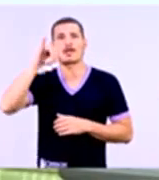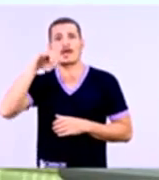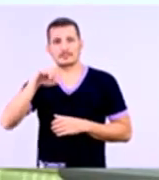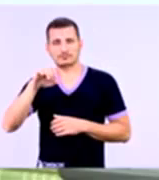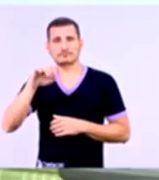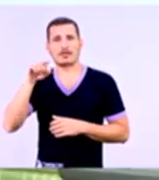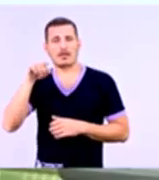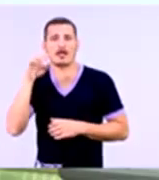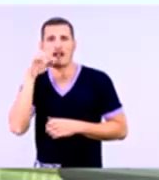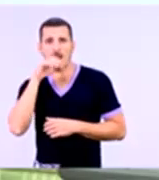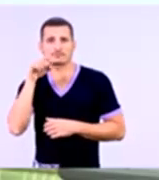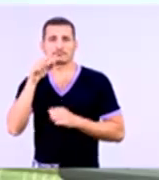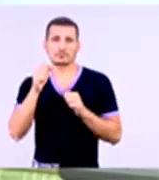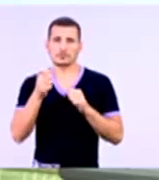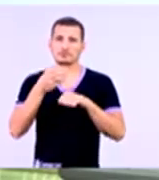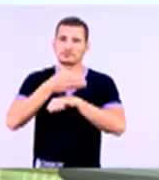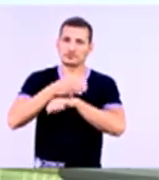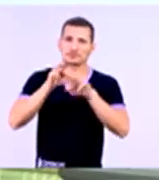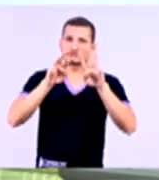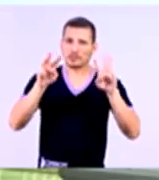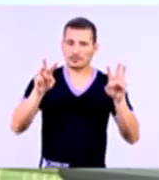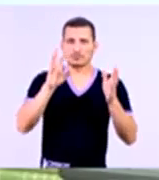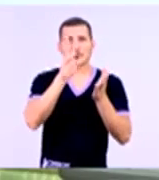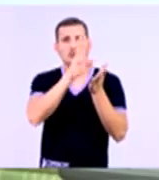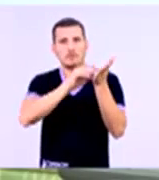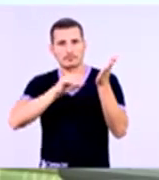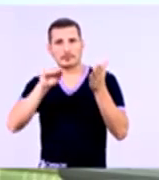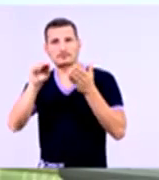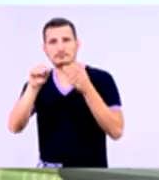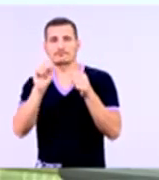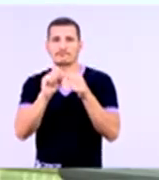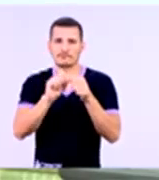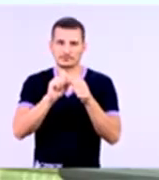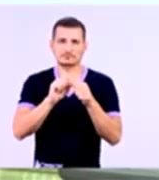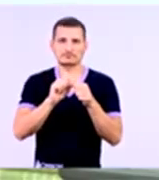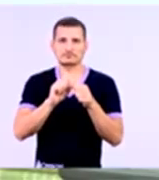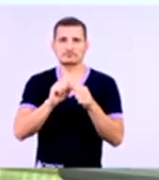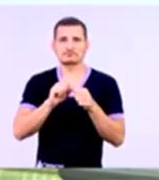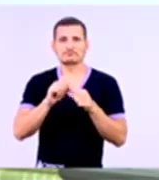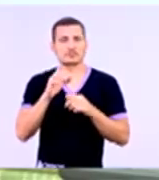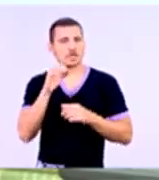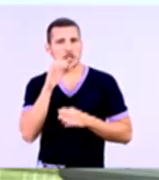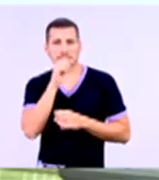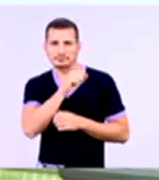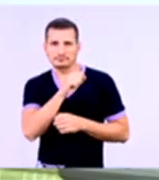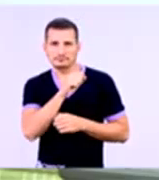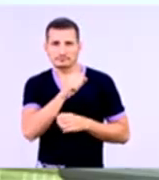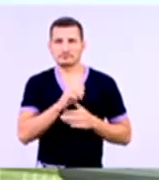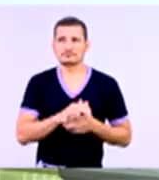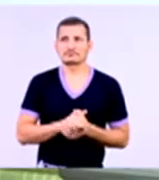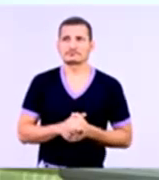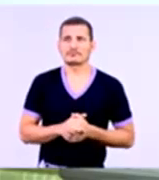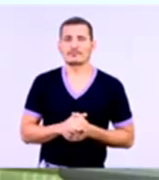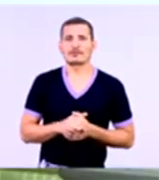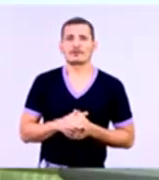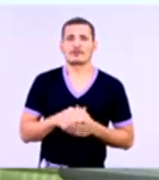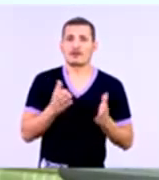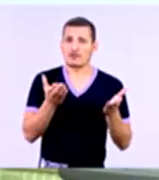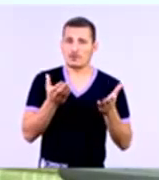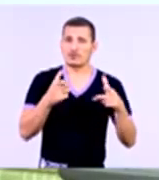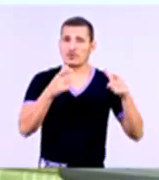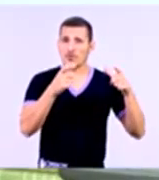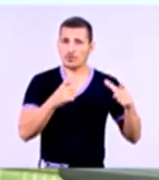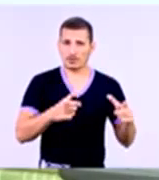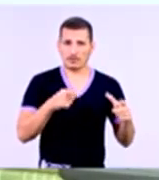você pode entrar no site, copiar o link e fazer funcionar. Assim, simples. Agora, a vantagem do local é que